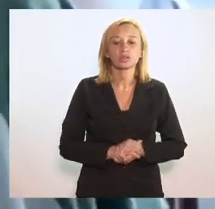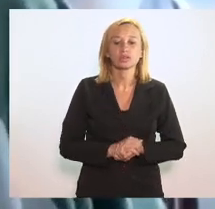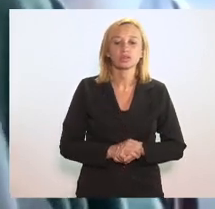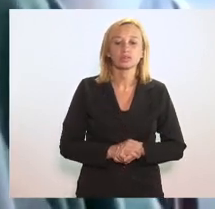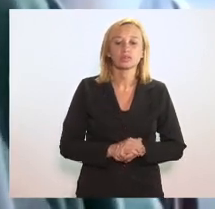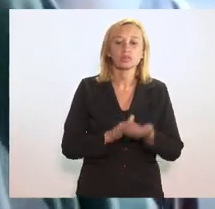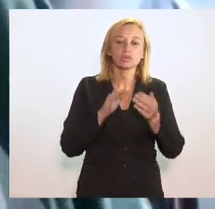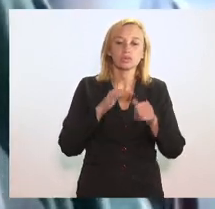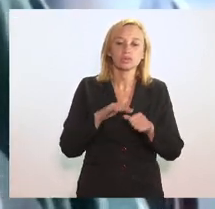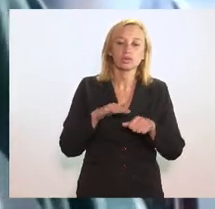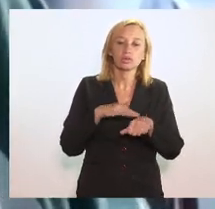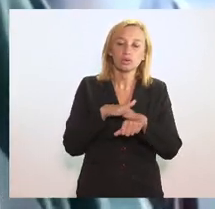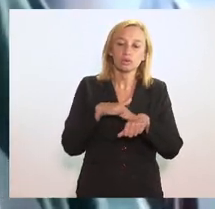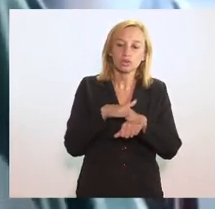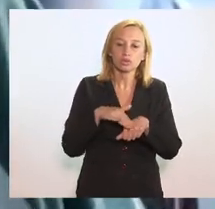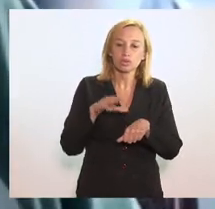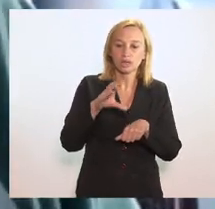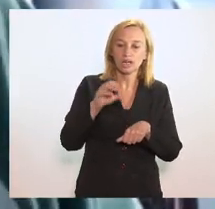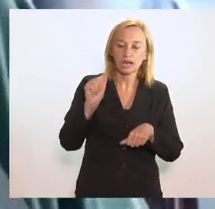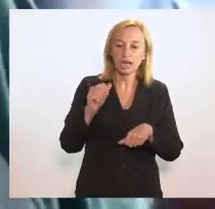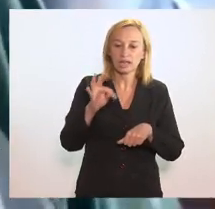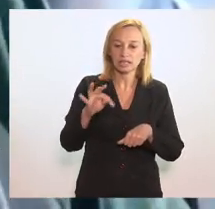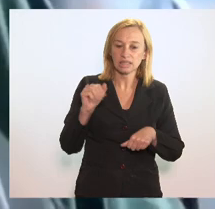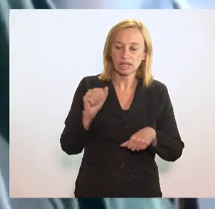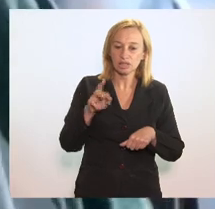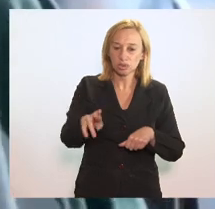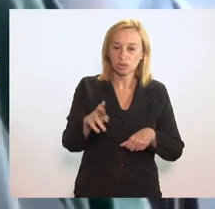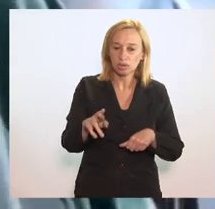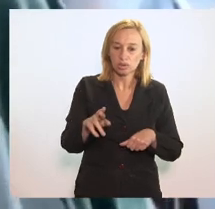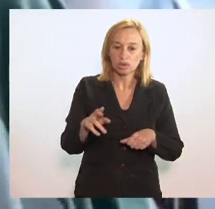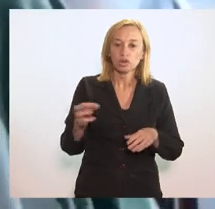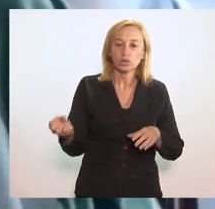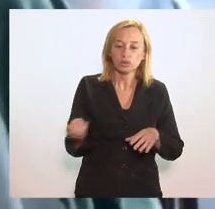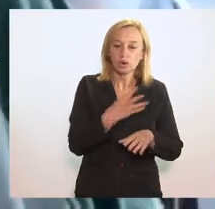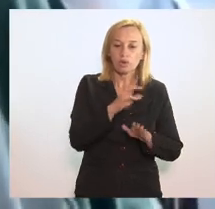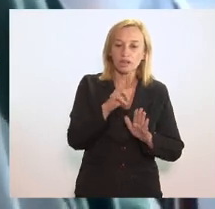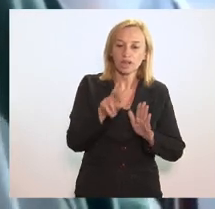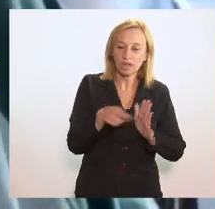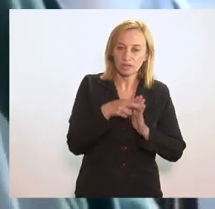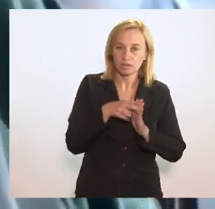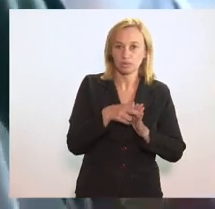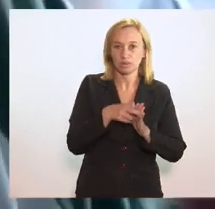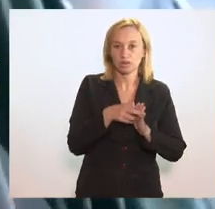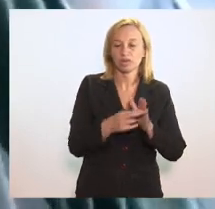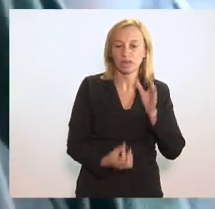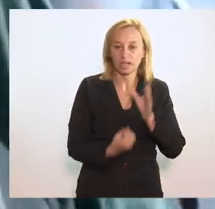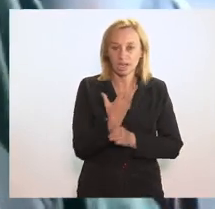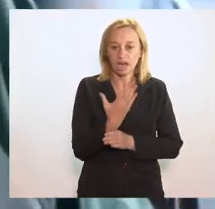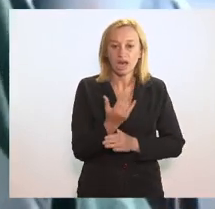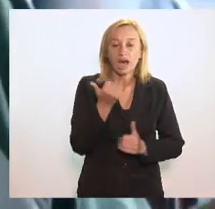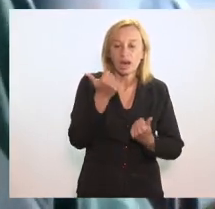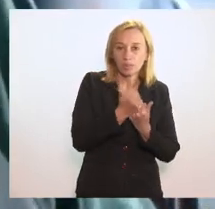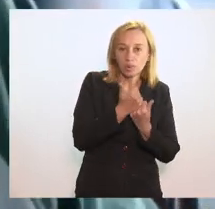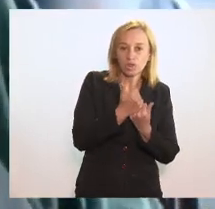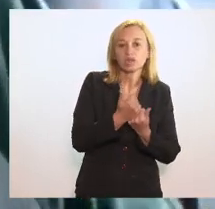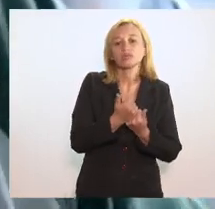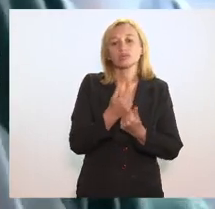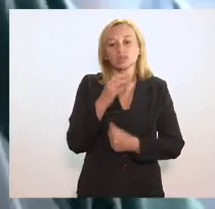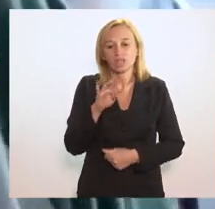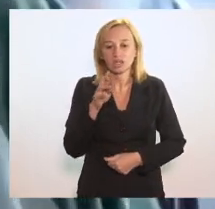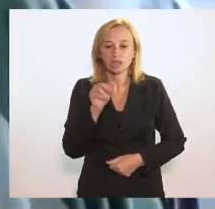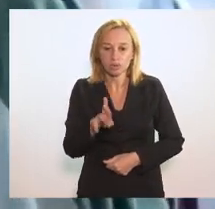ele conversou com os catadores e vai publicar uma nova resolução apoiando os catadores